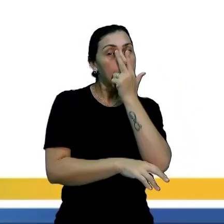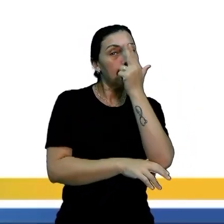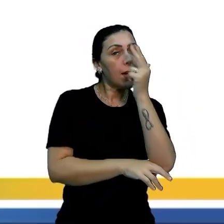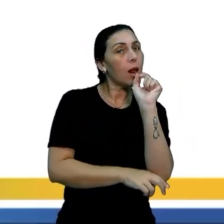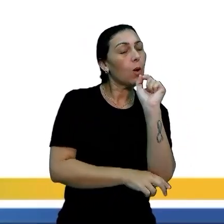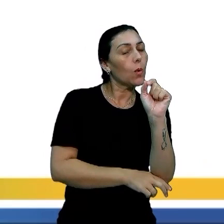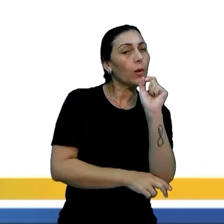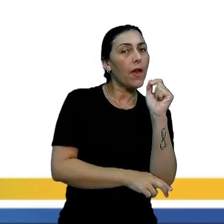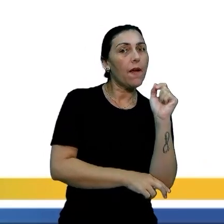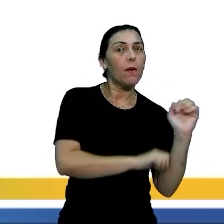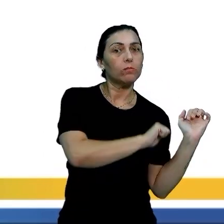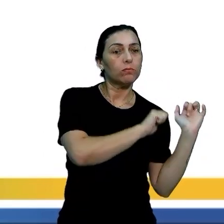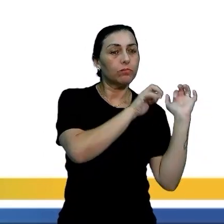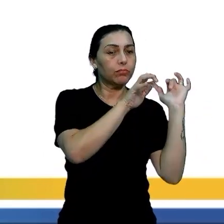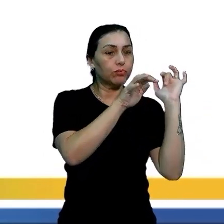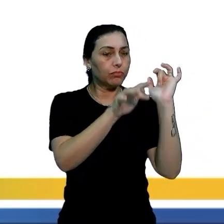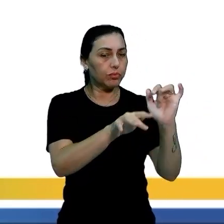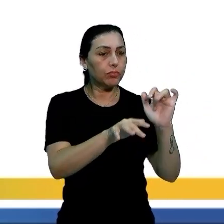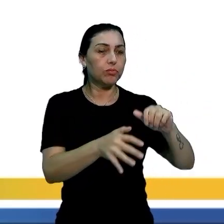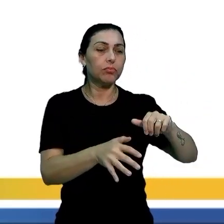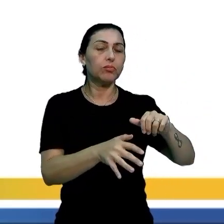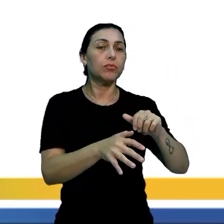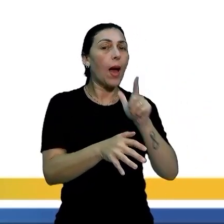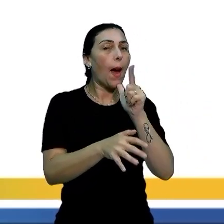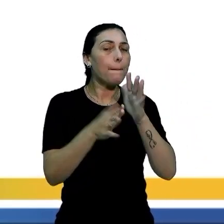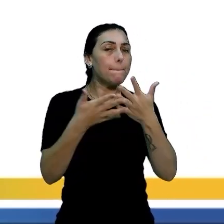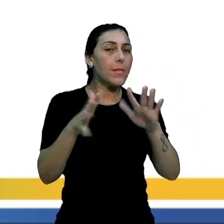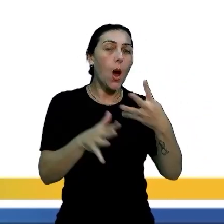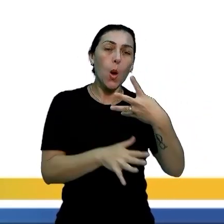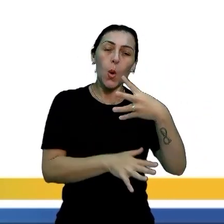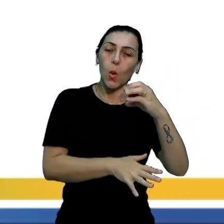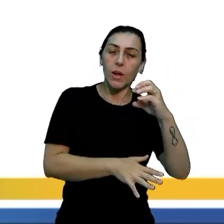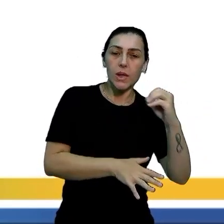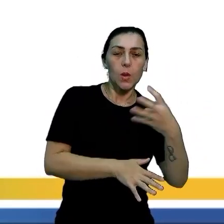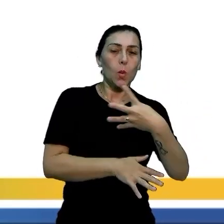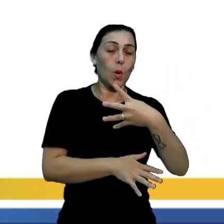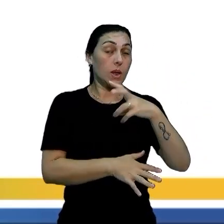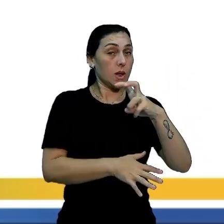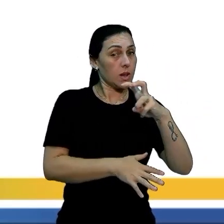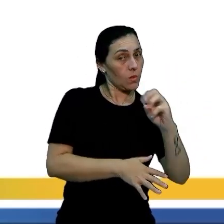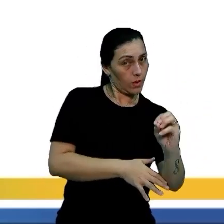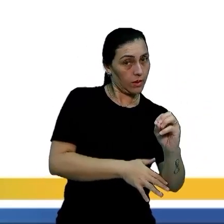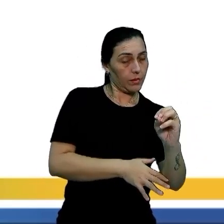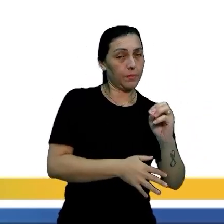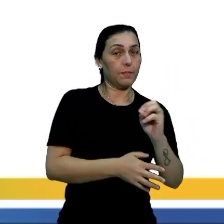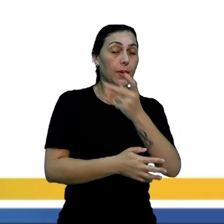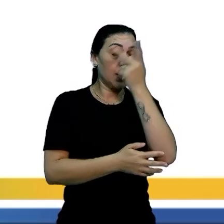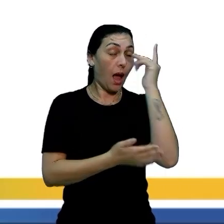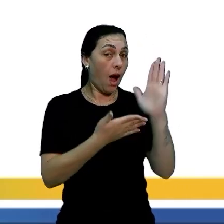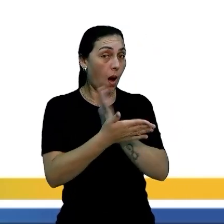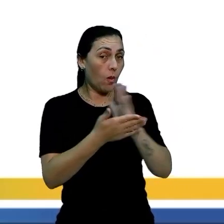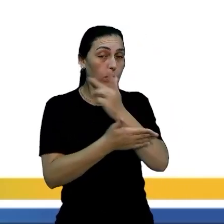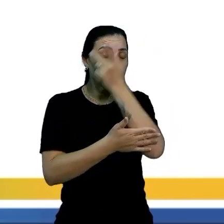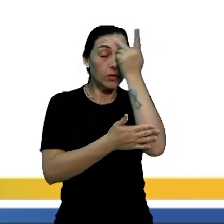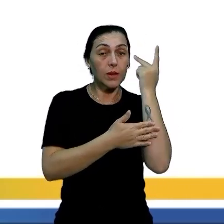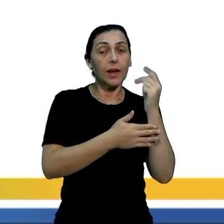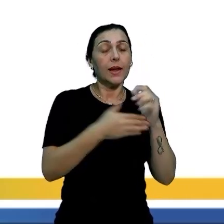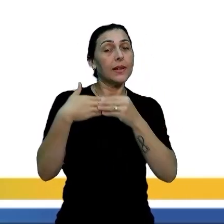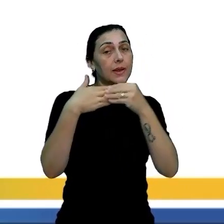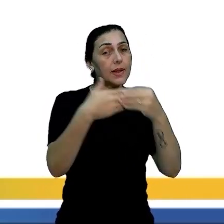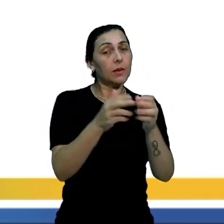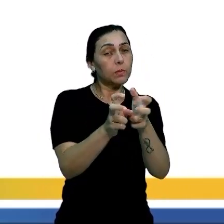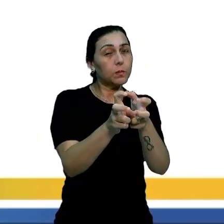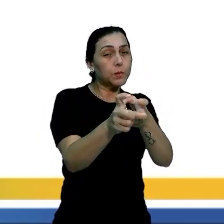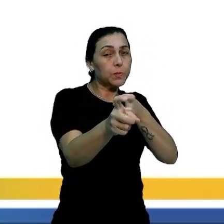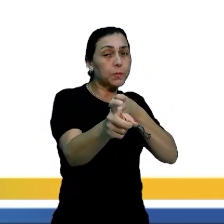que viriam este dia à praia 400 ou 450. Alguns deles traziam arcos